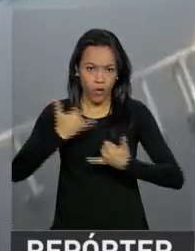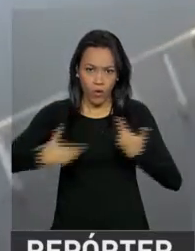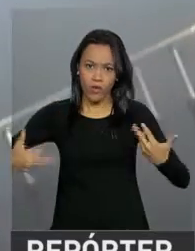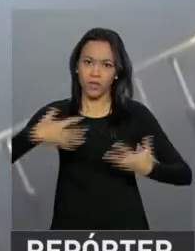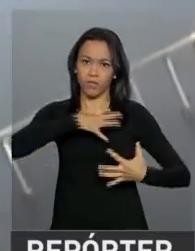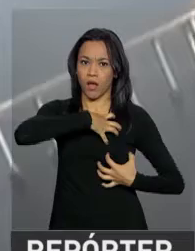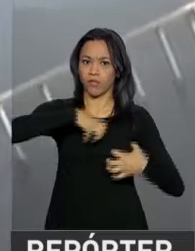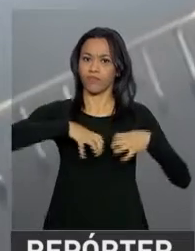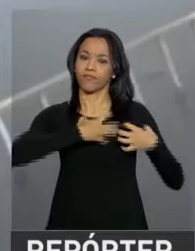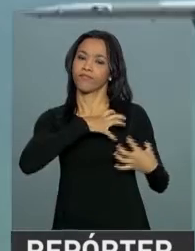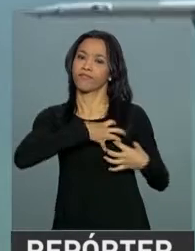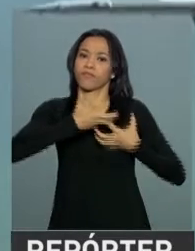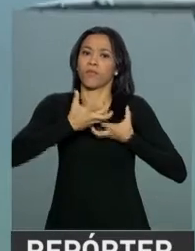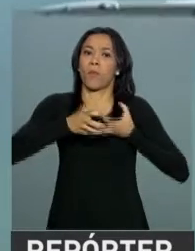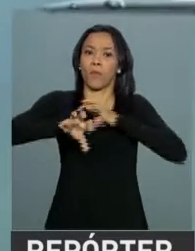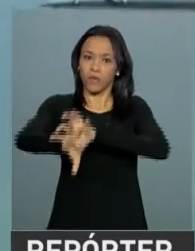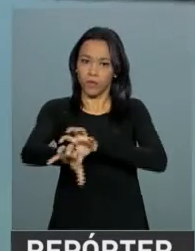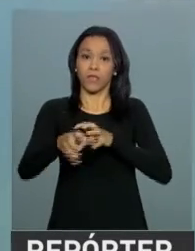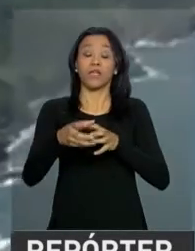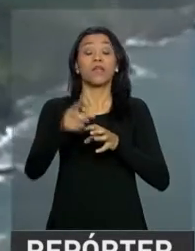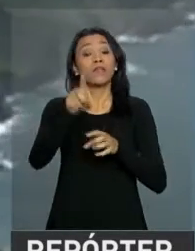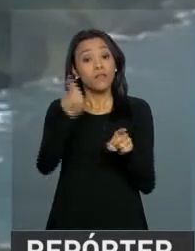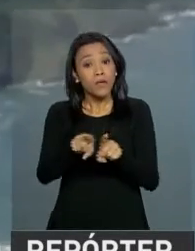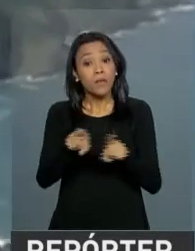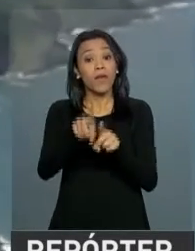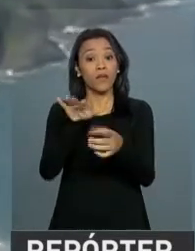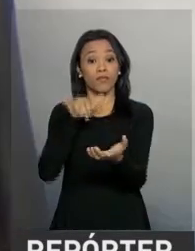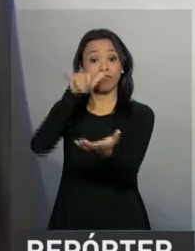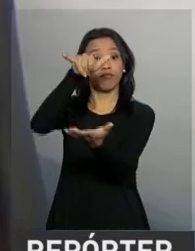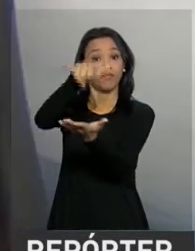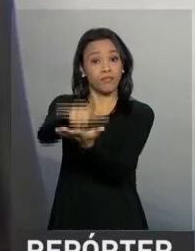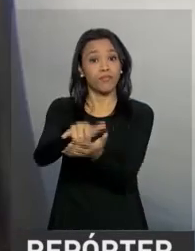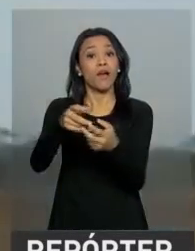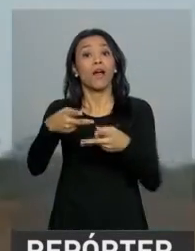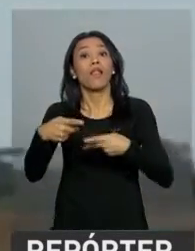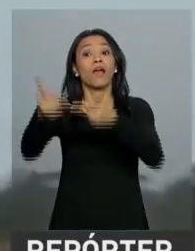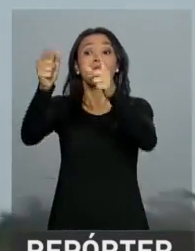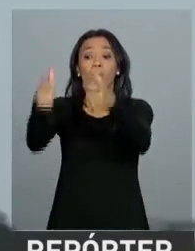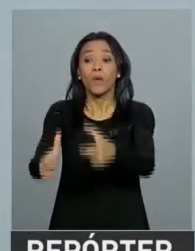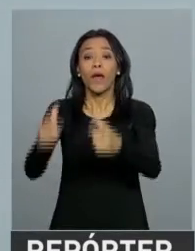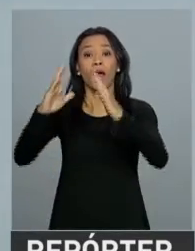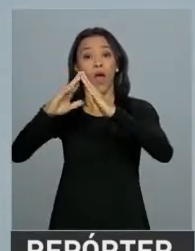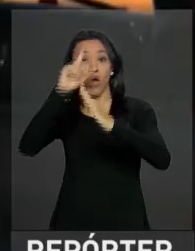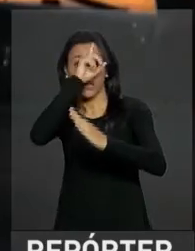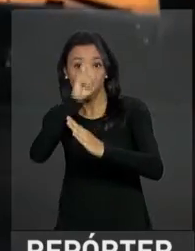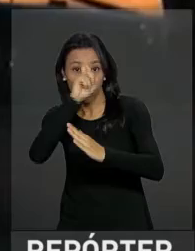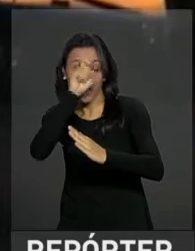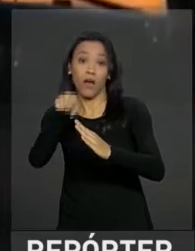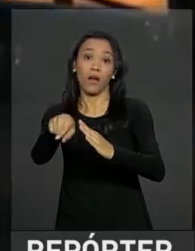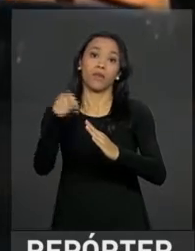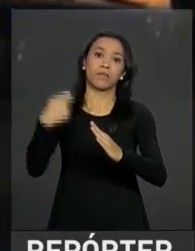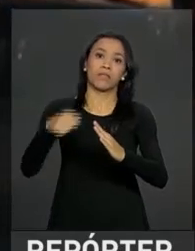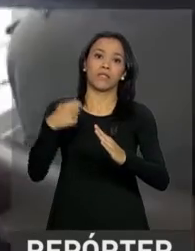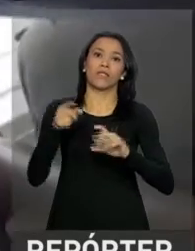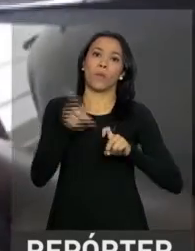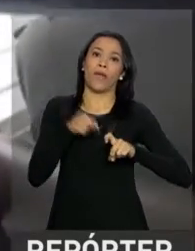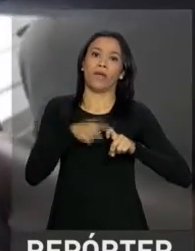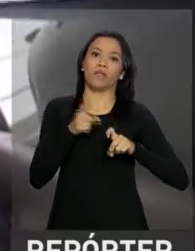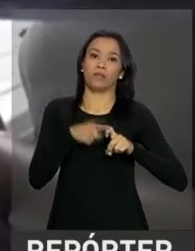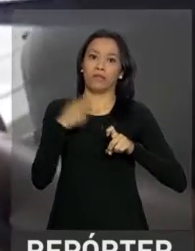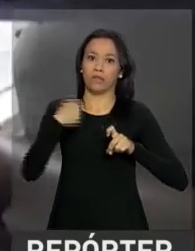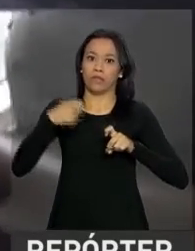o avião oficial também pode transportar o paciente para o local do transplante caso recomendado por equipe médica